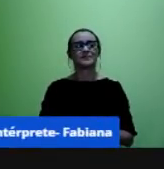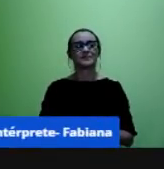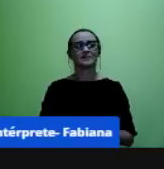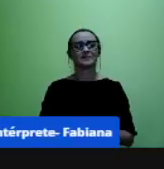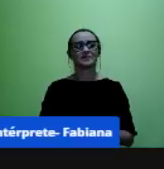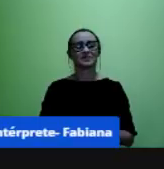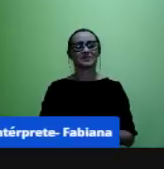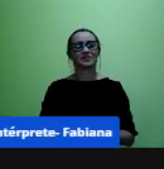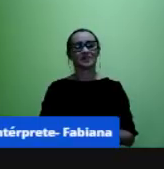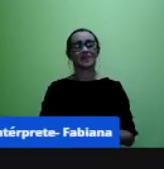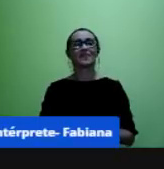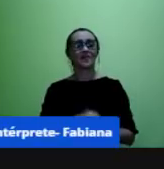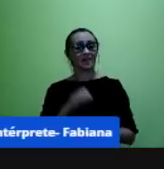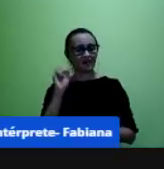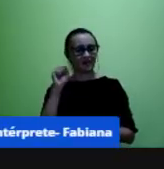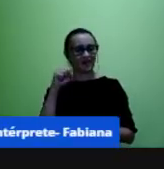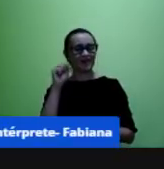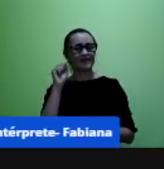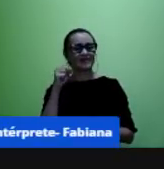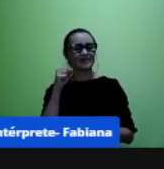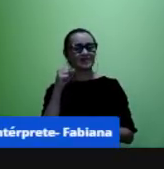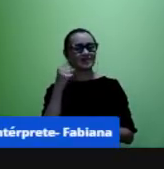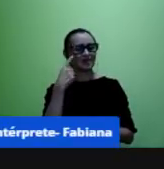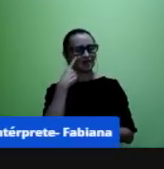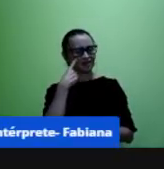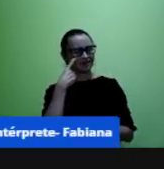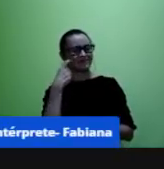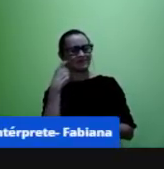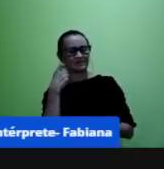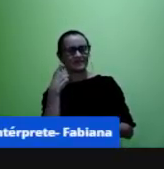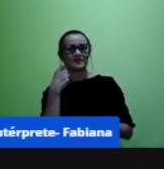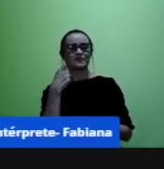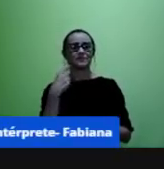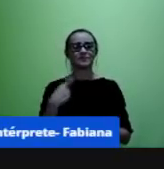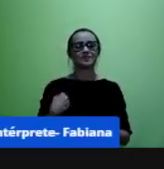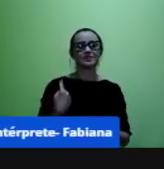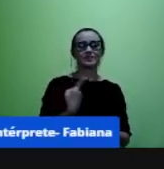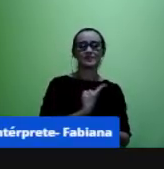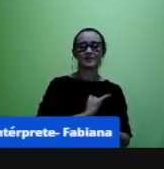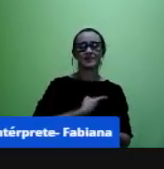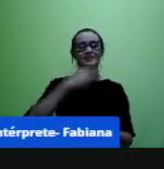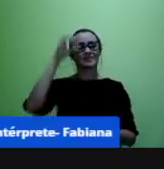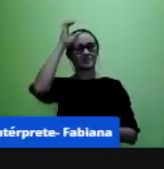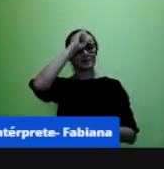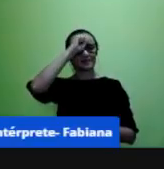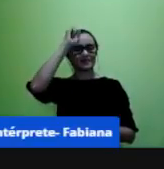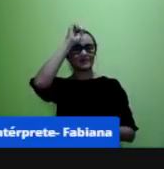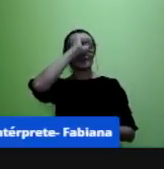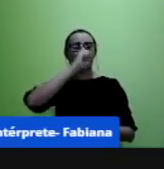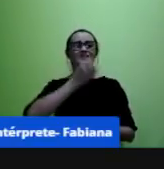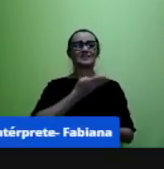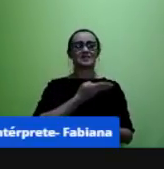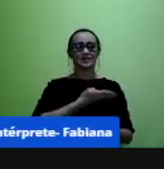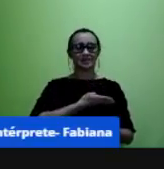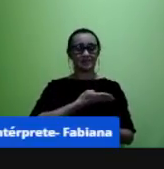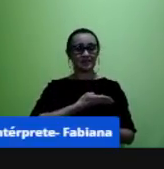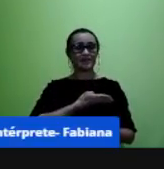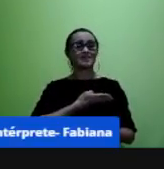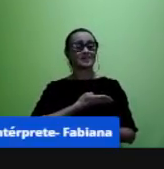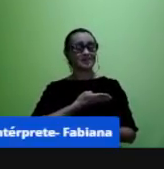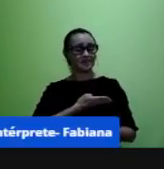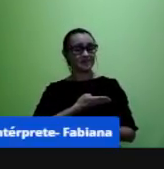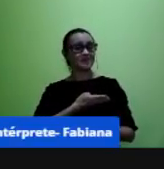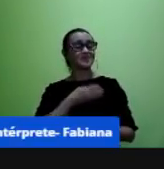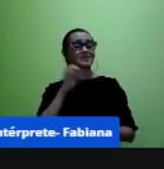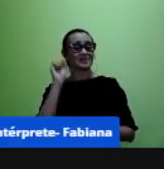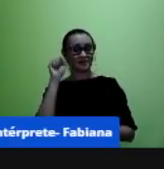Sim. Olha que interessante, né? A gente aprendendo com um colega. Sim, o repórter Ribeiro, eu